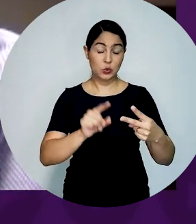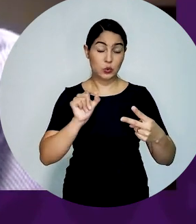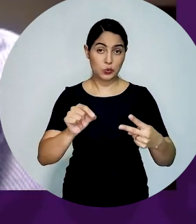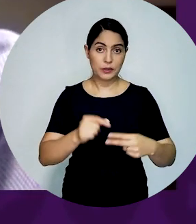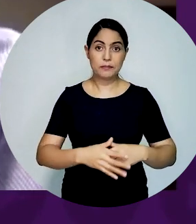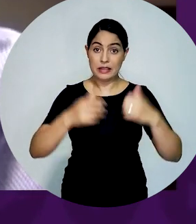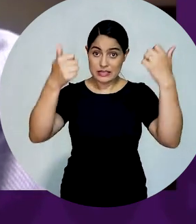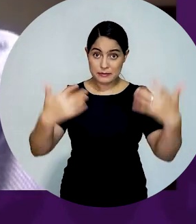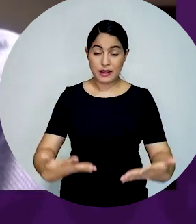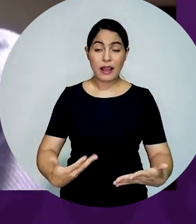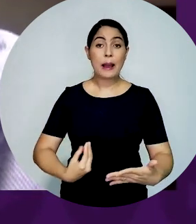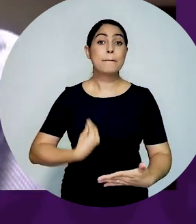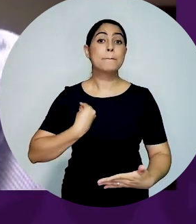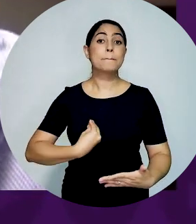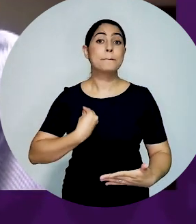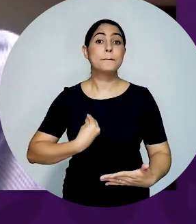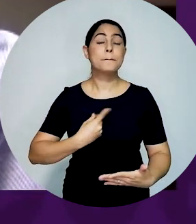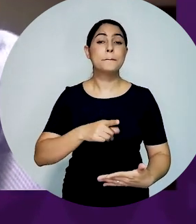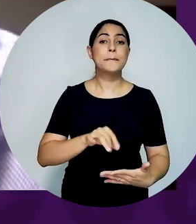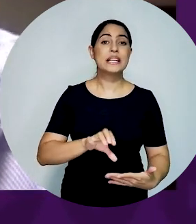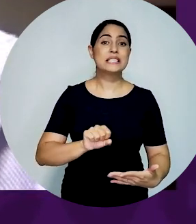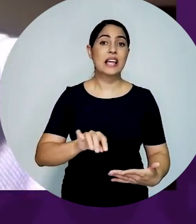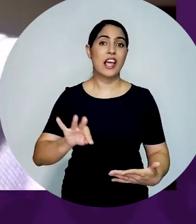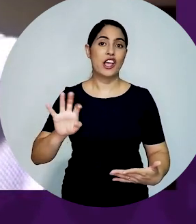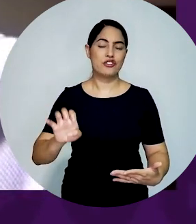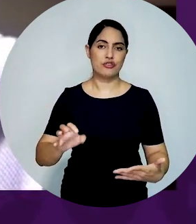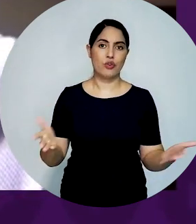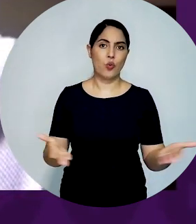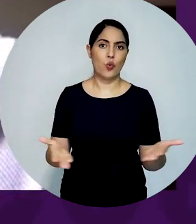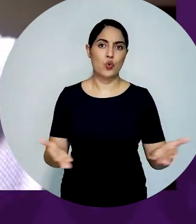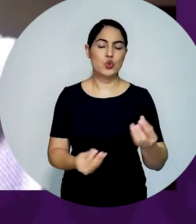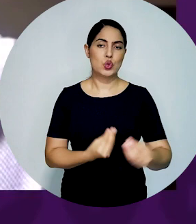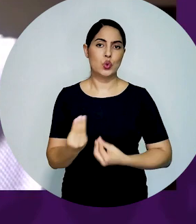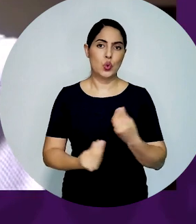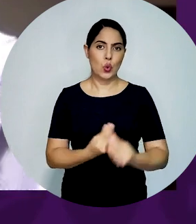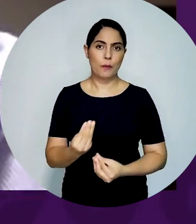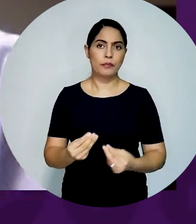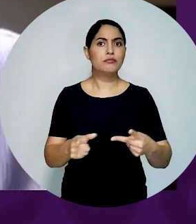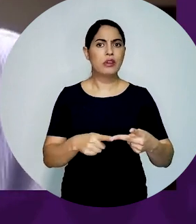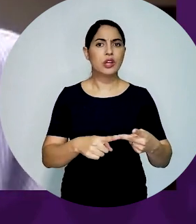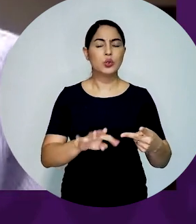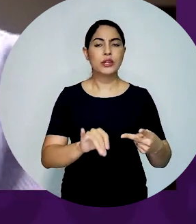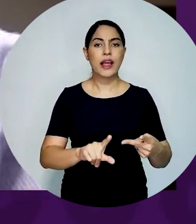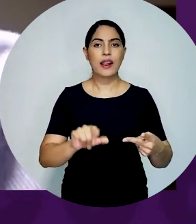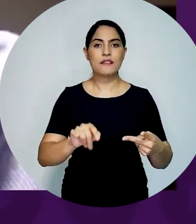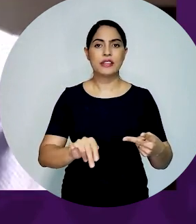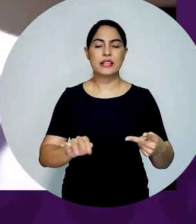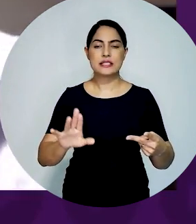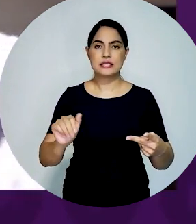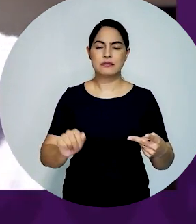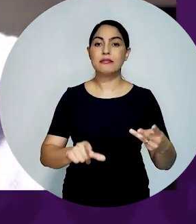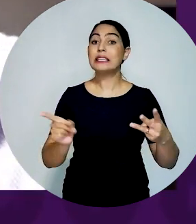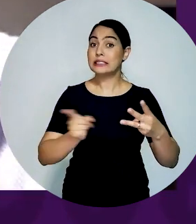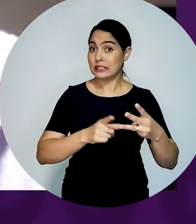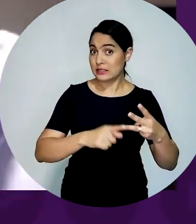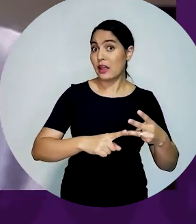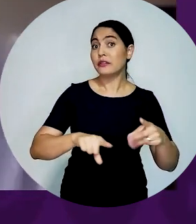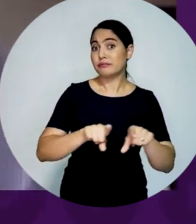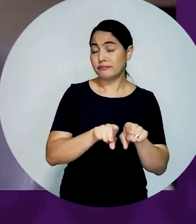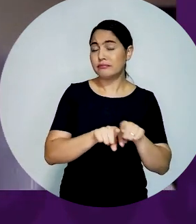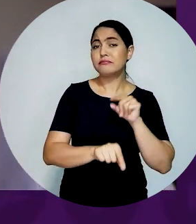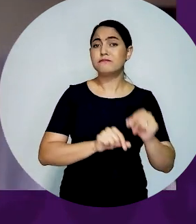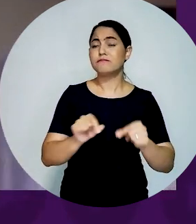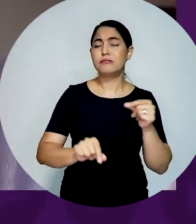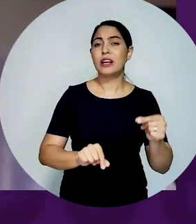chegou aqui. Segundo lugar, falar um pouquinho do presente, né? Ou seja, da tutela da evidência mesmo. E em